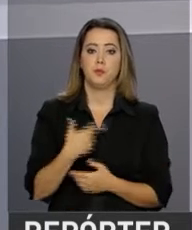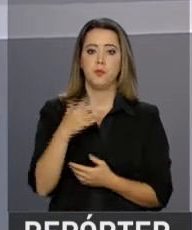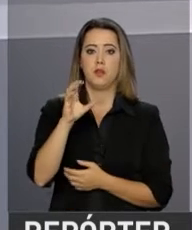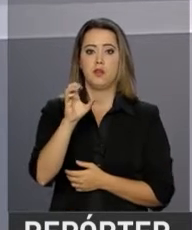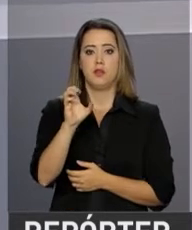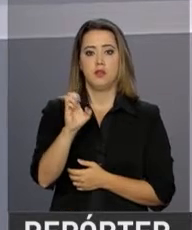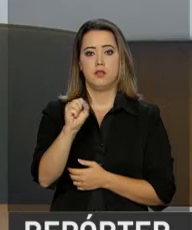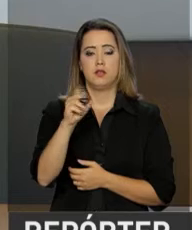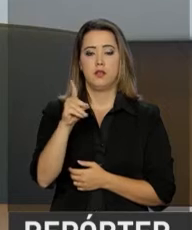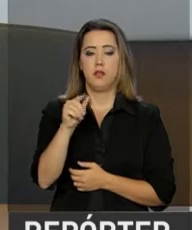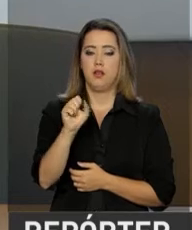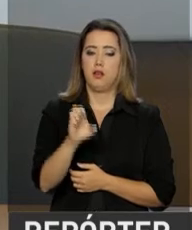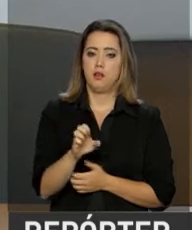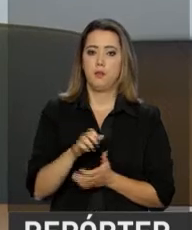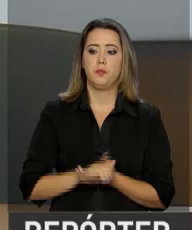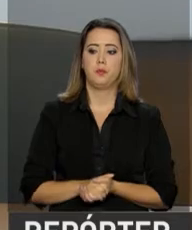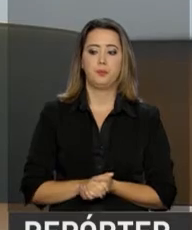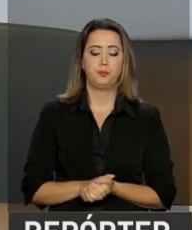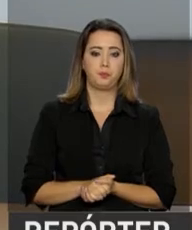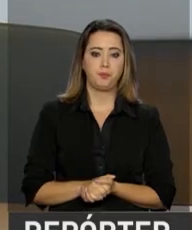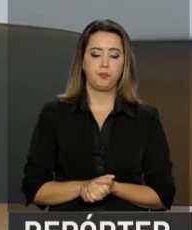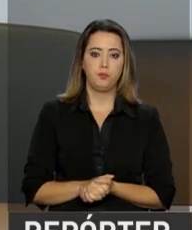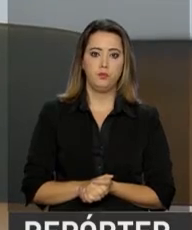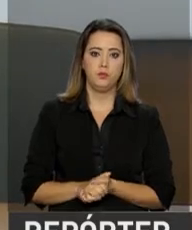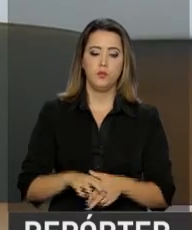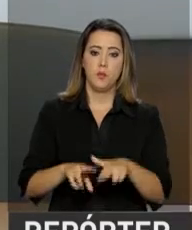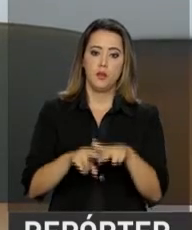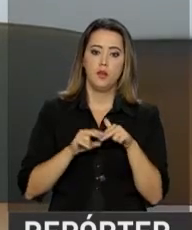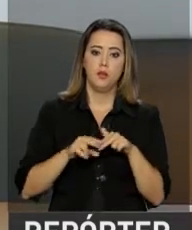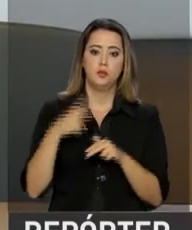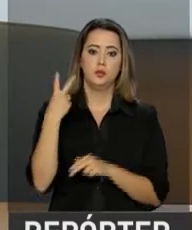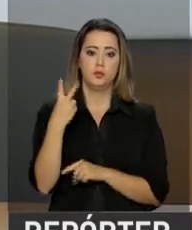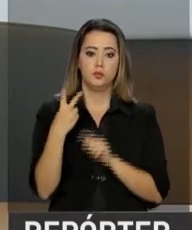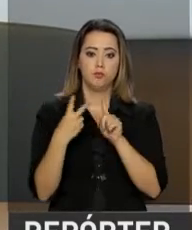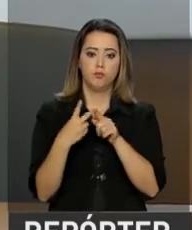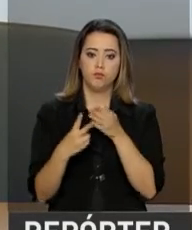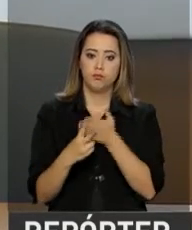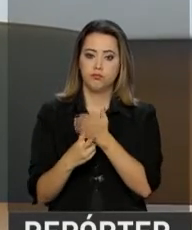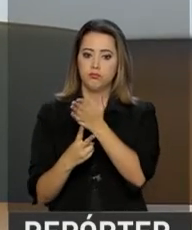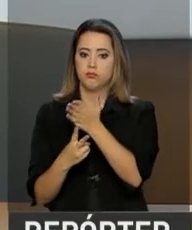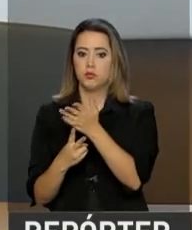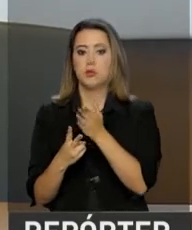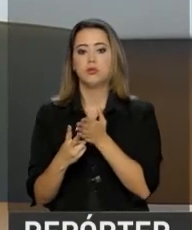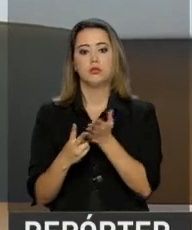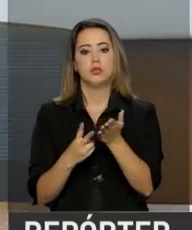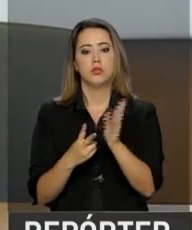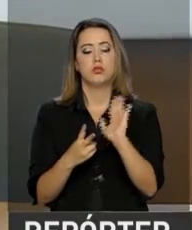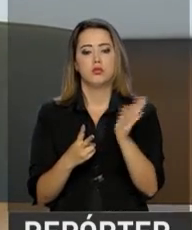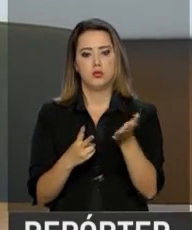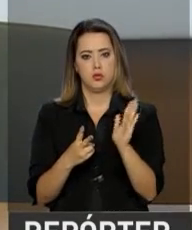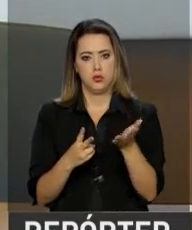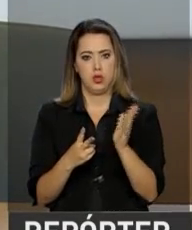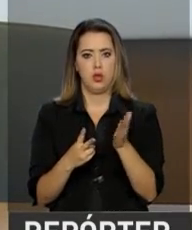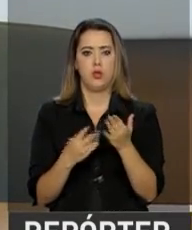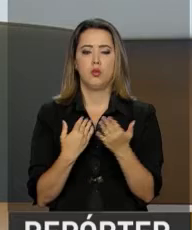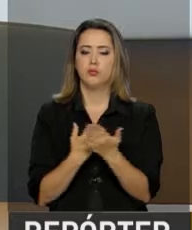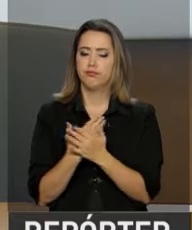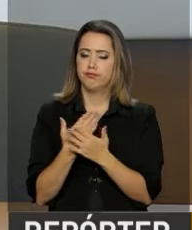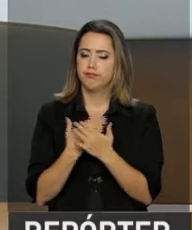cedae pelo menos duas alternativas já estão sendo